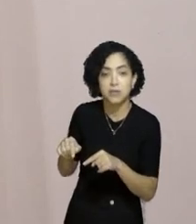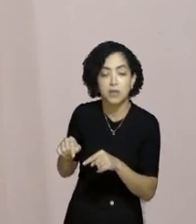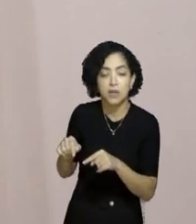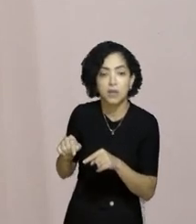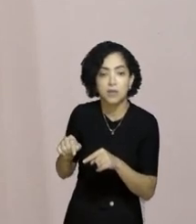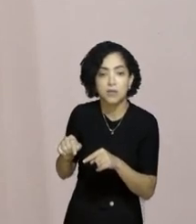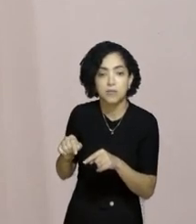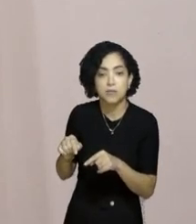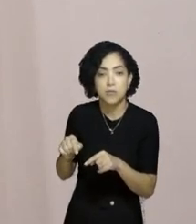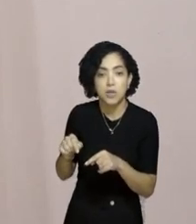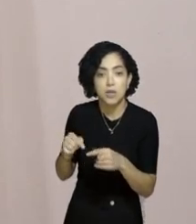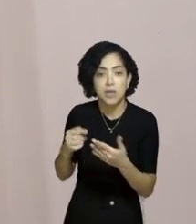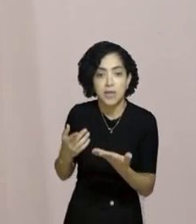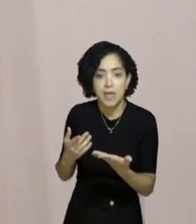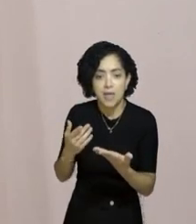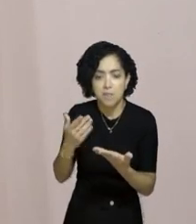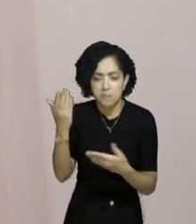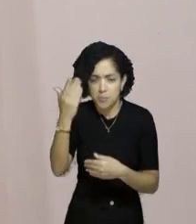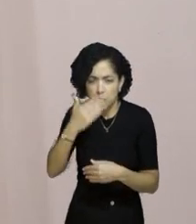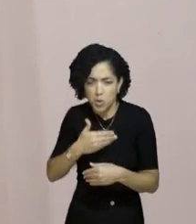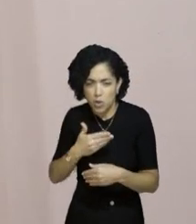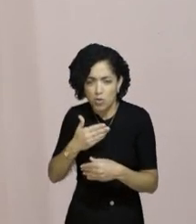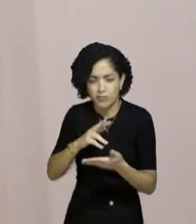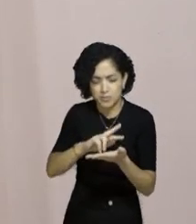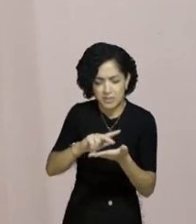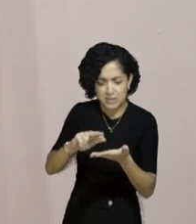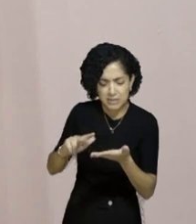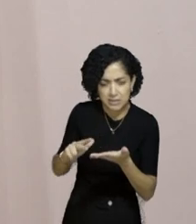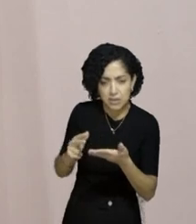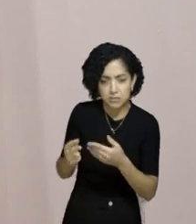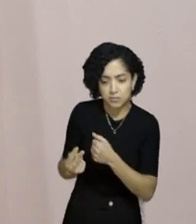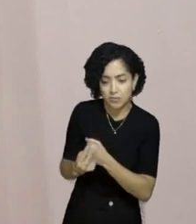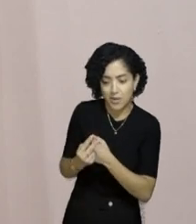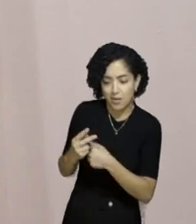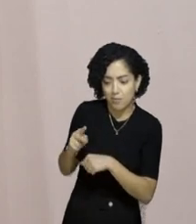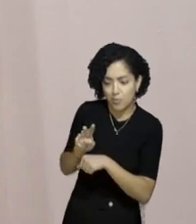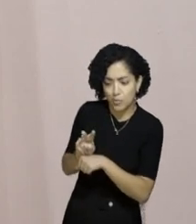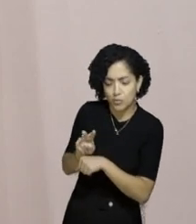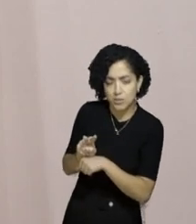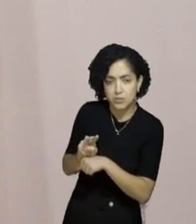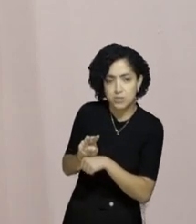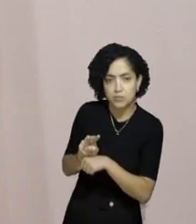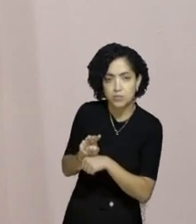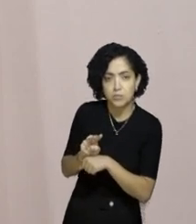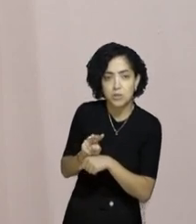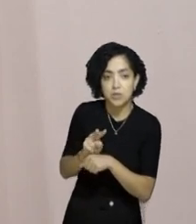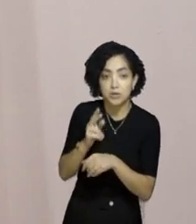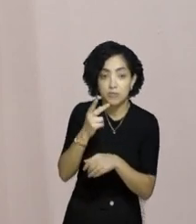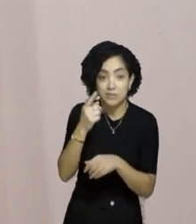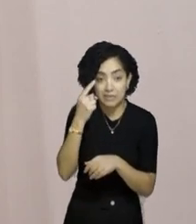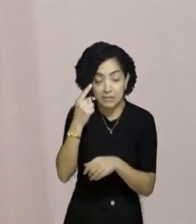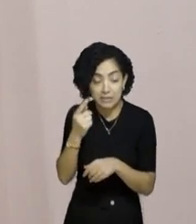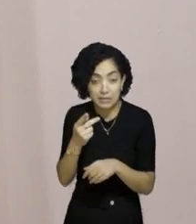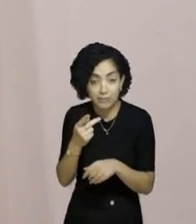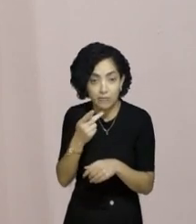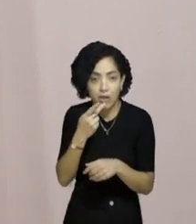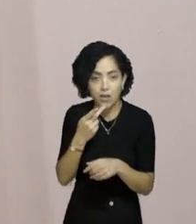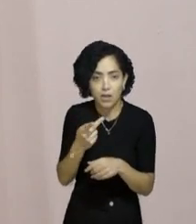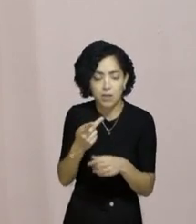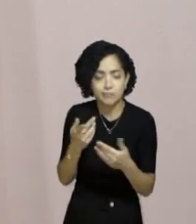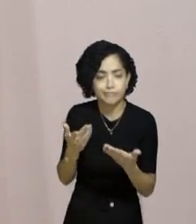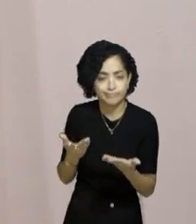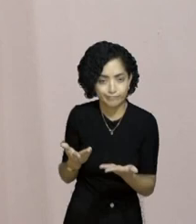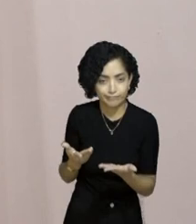gerar ferramentas para se proteger e você quer dizer que isso é uma ideia Espetacular no